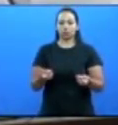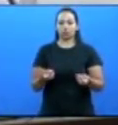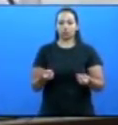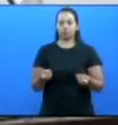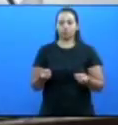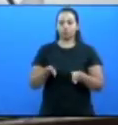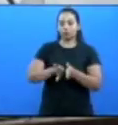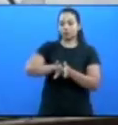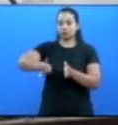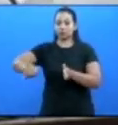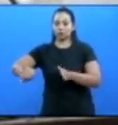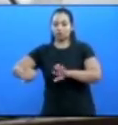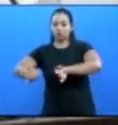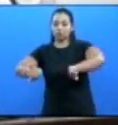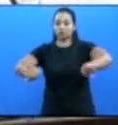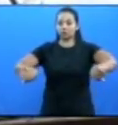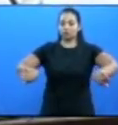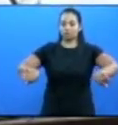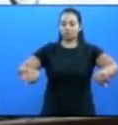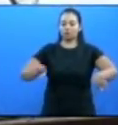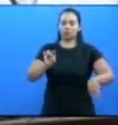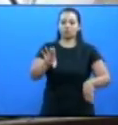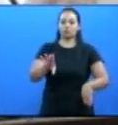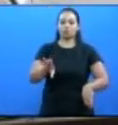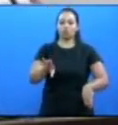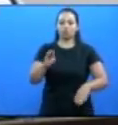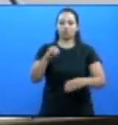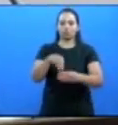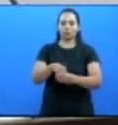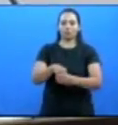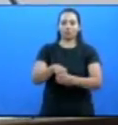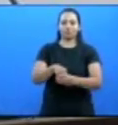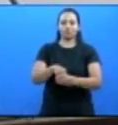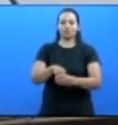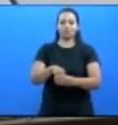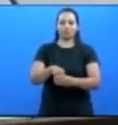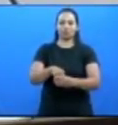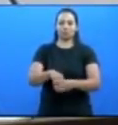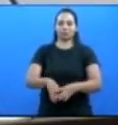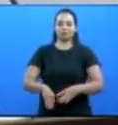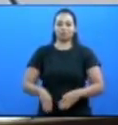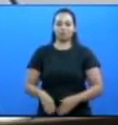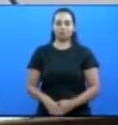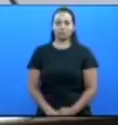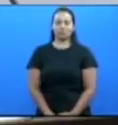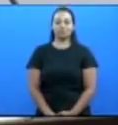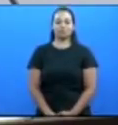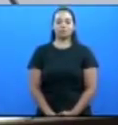de separar foi só na hora da votação. Né? Sinuca de bico outra vez.